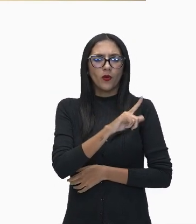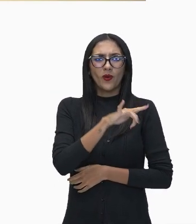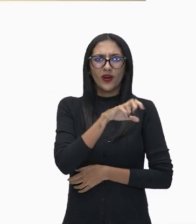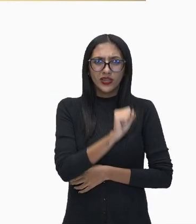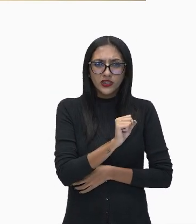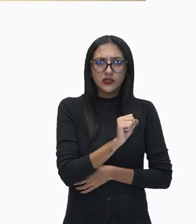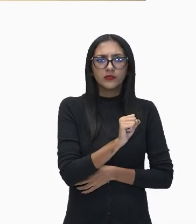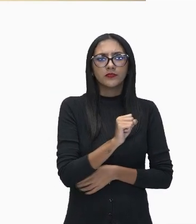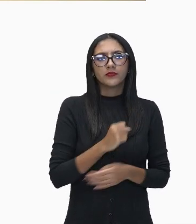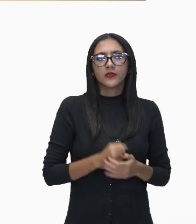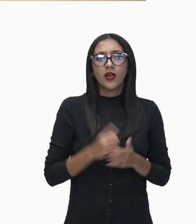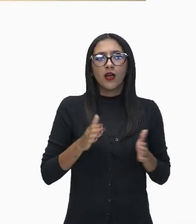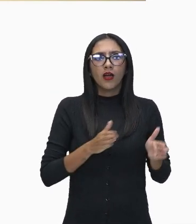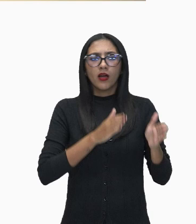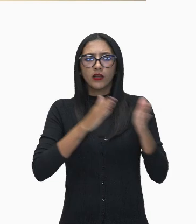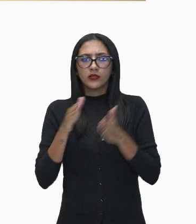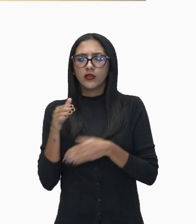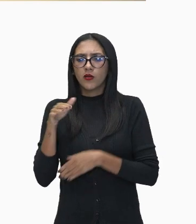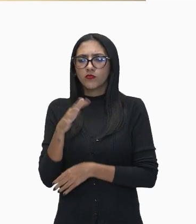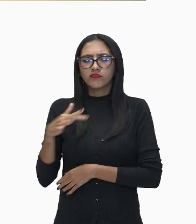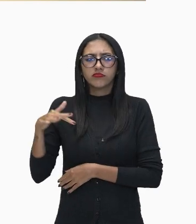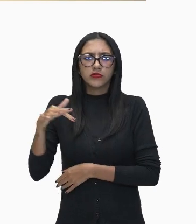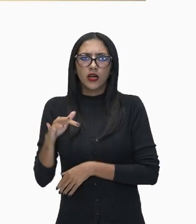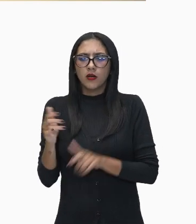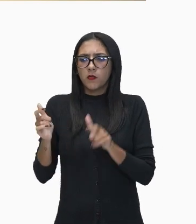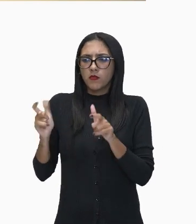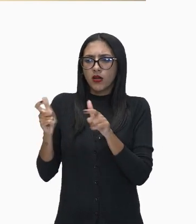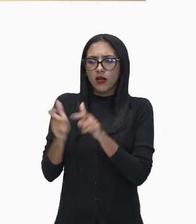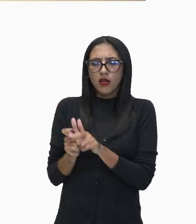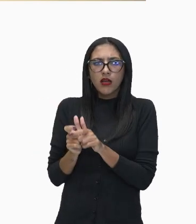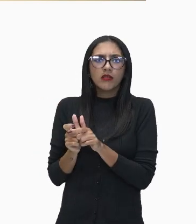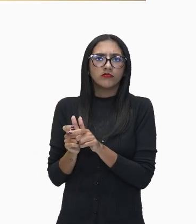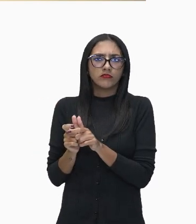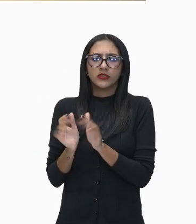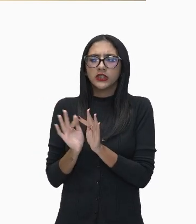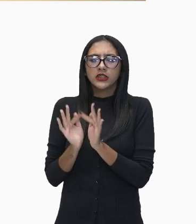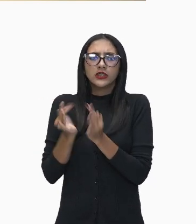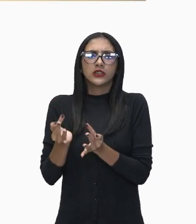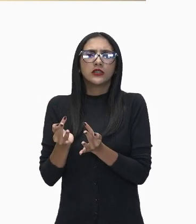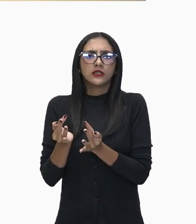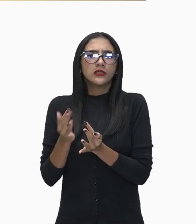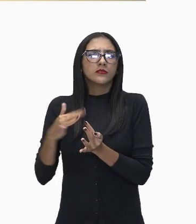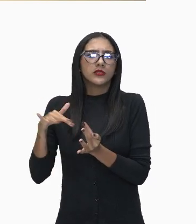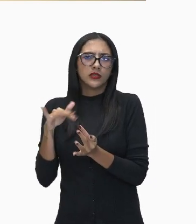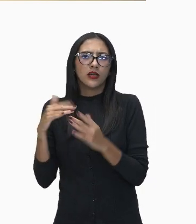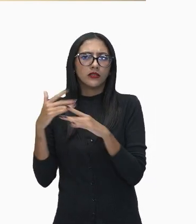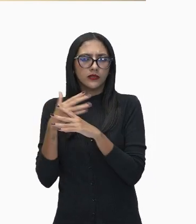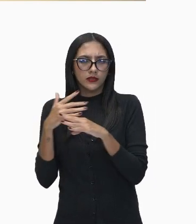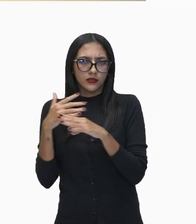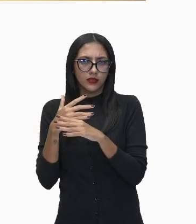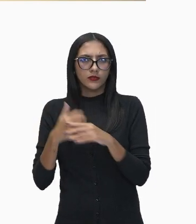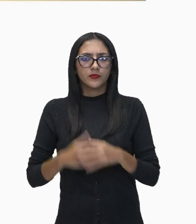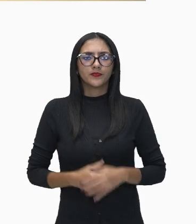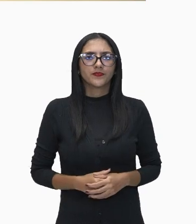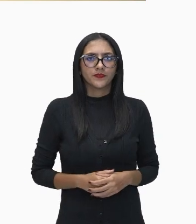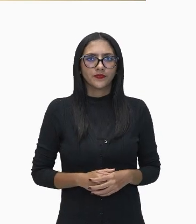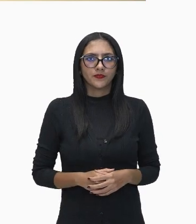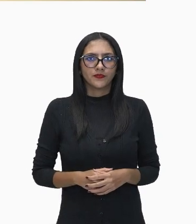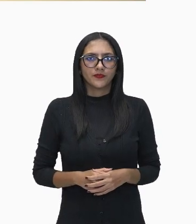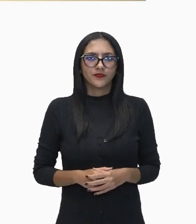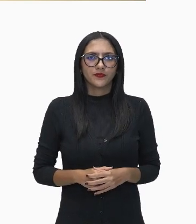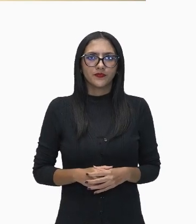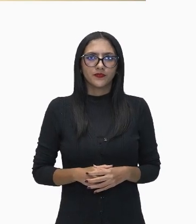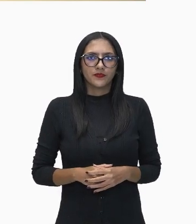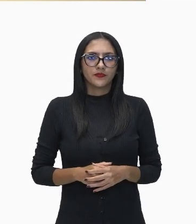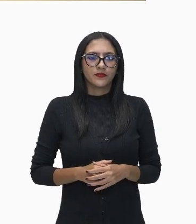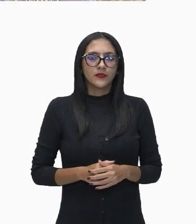os pequenos conglomerados ali, os pequenos aglomerados urbanos, tá? E aí há uma série